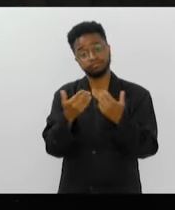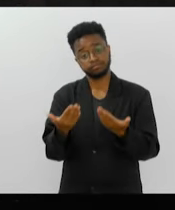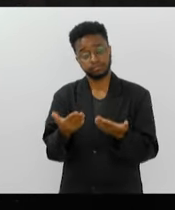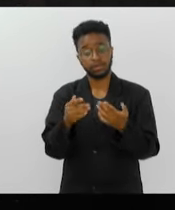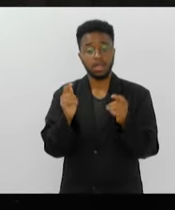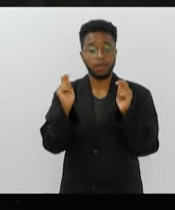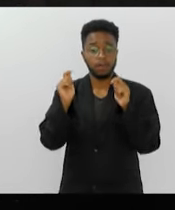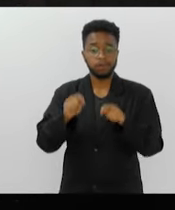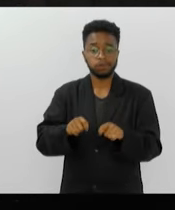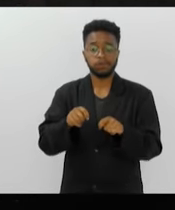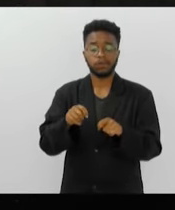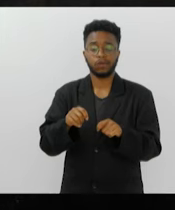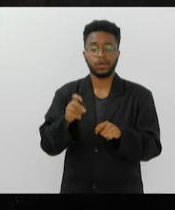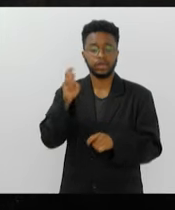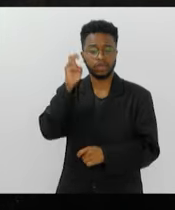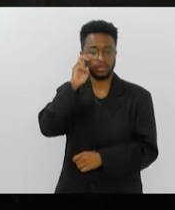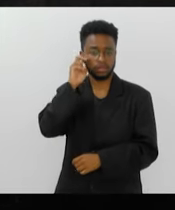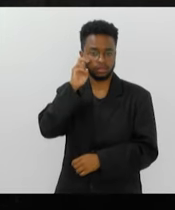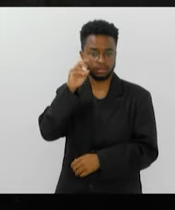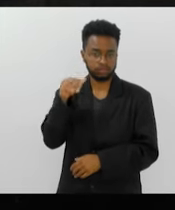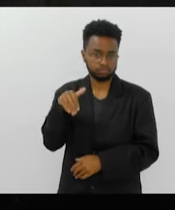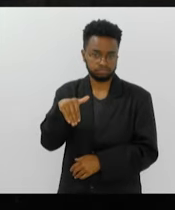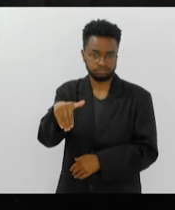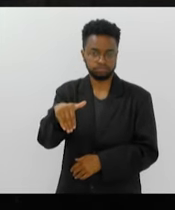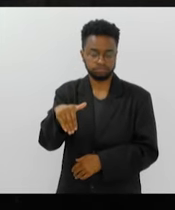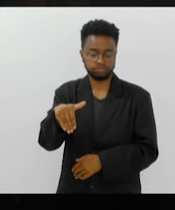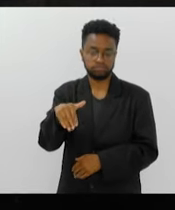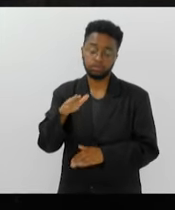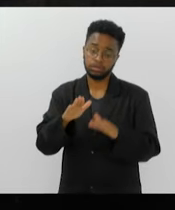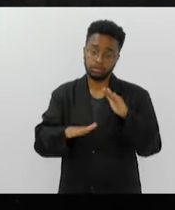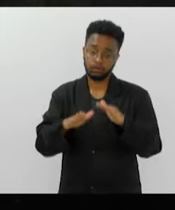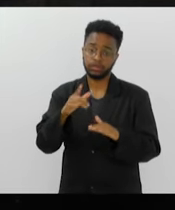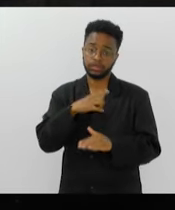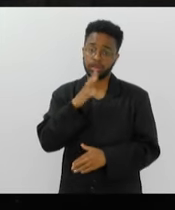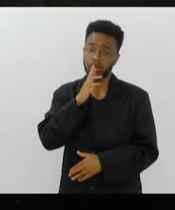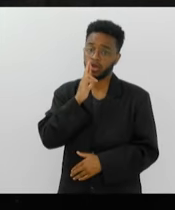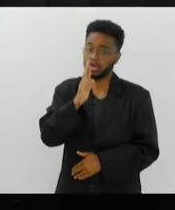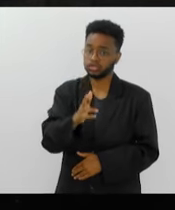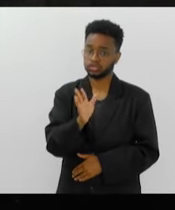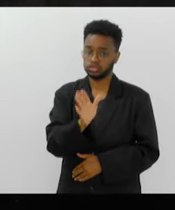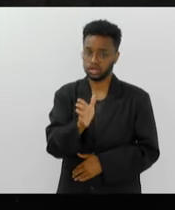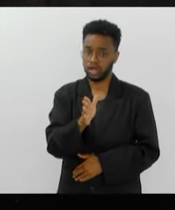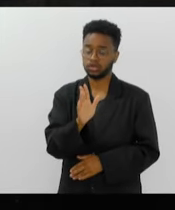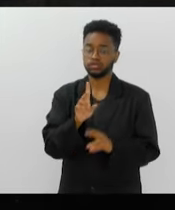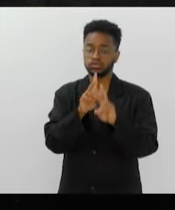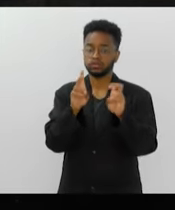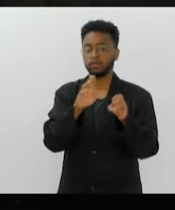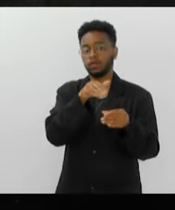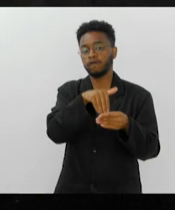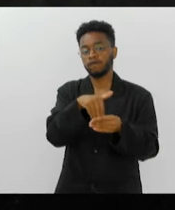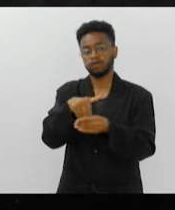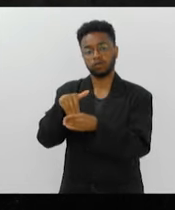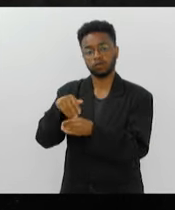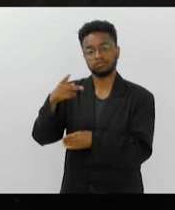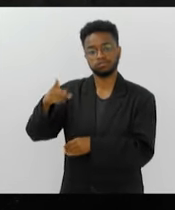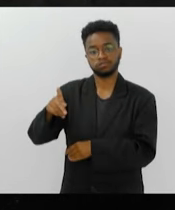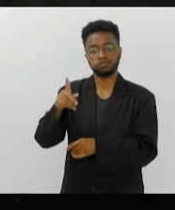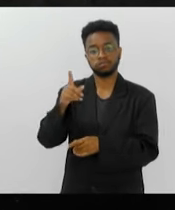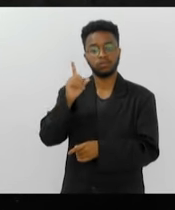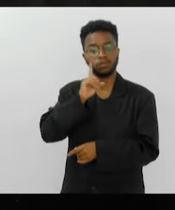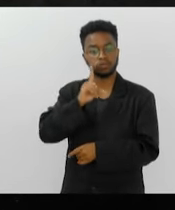na quinta-feira nós já teremos o resultado das eleições